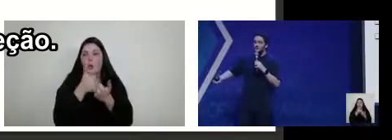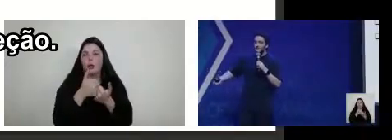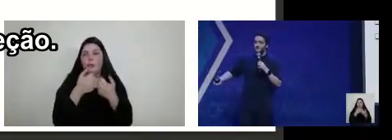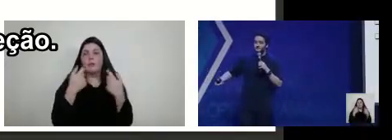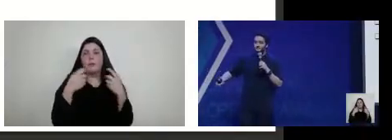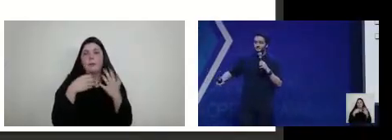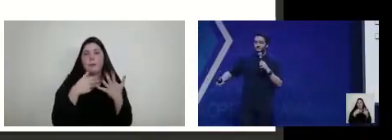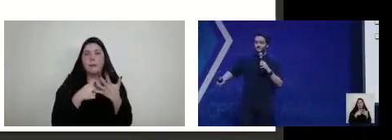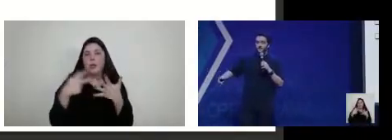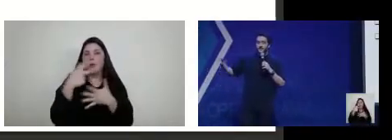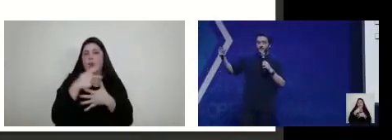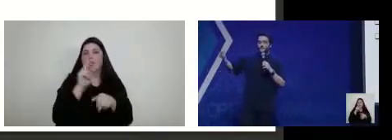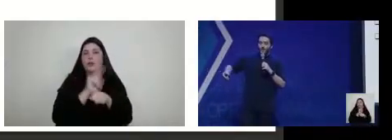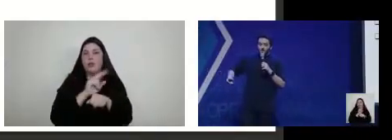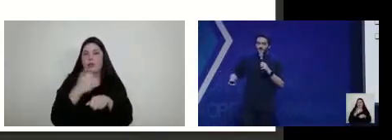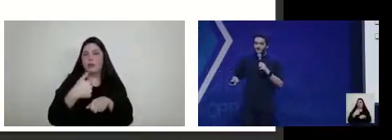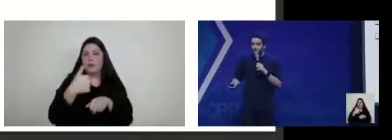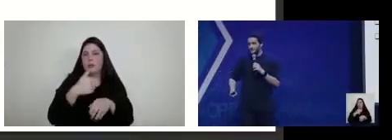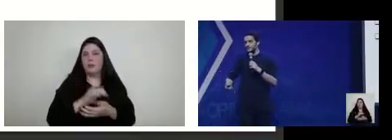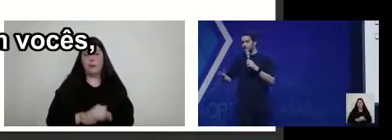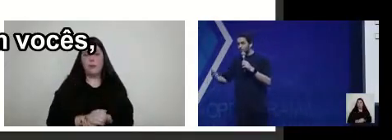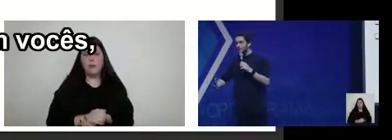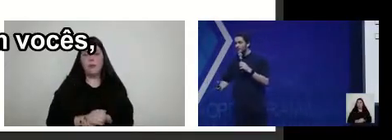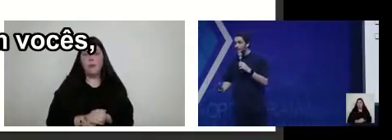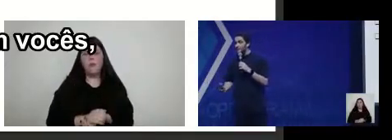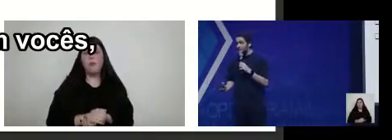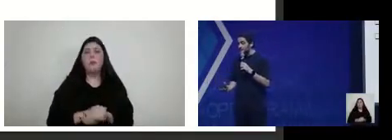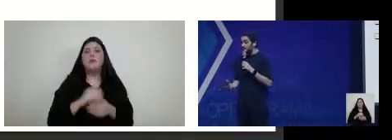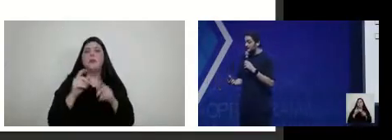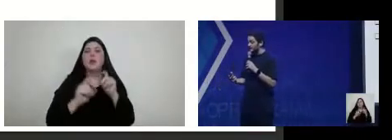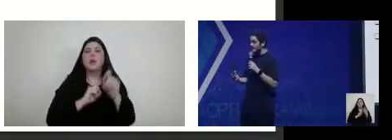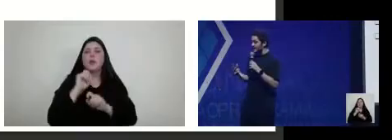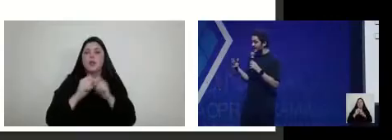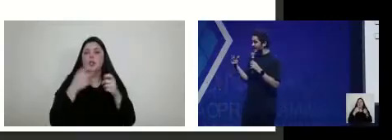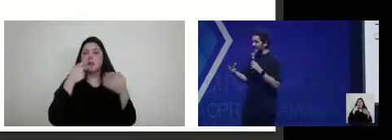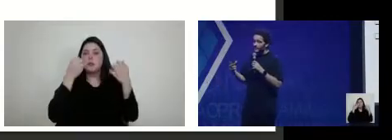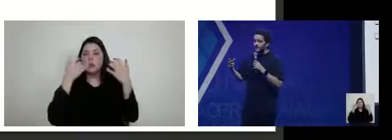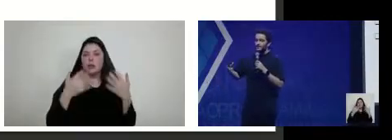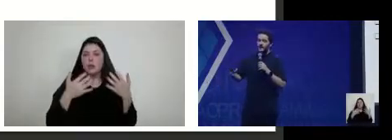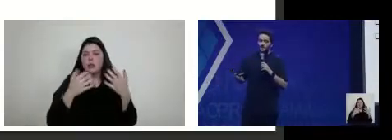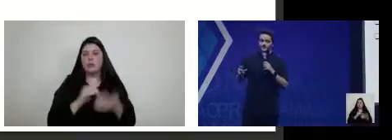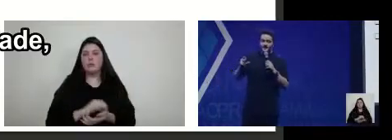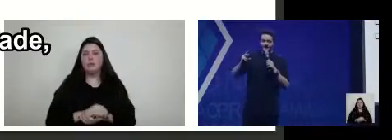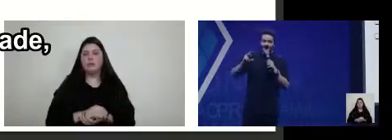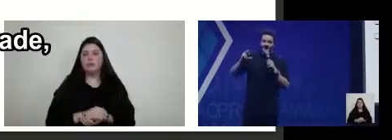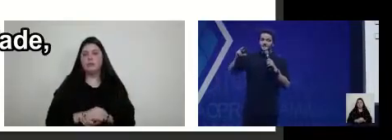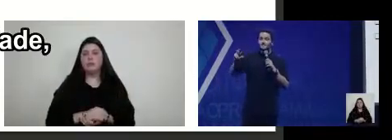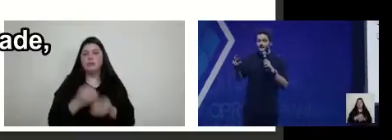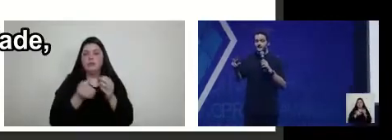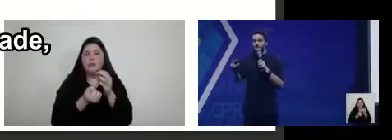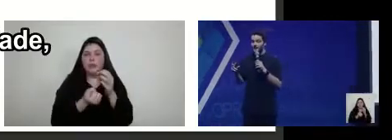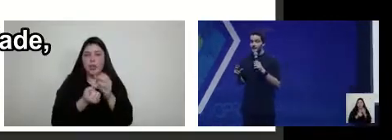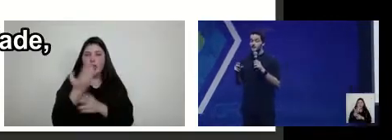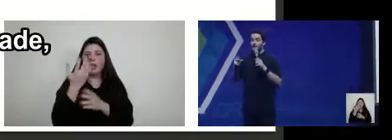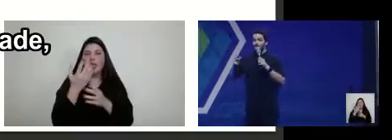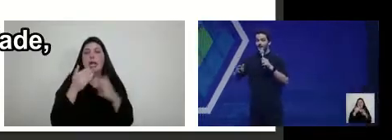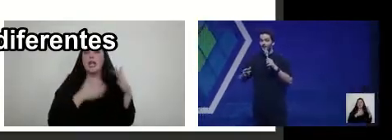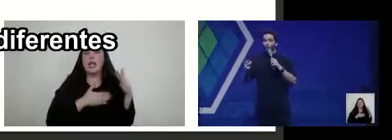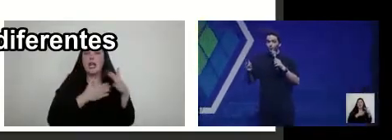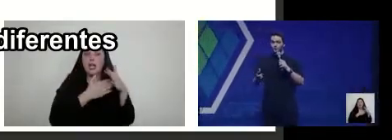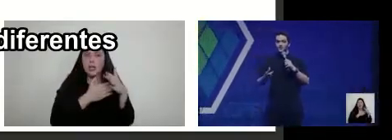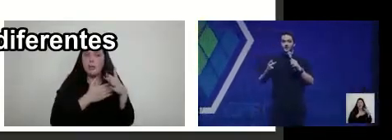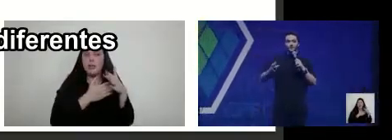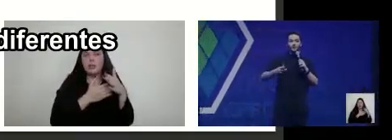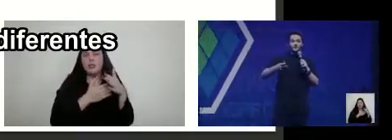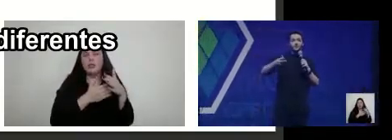tipo de proteção. Policy Enforcement, então o que eu comentei com vocês, você criar guardrails, você criar limites, na verdade, para